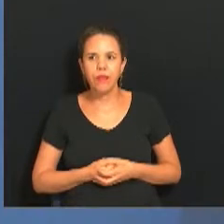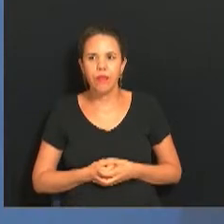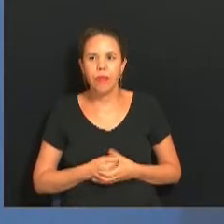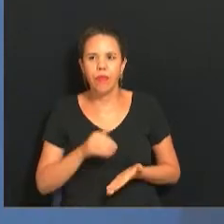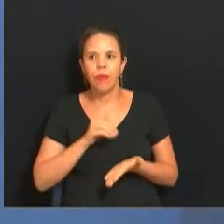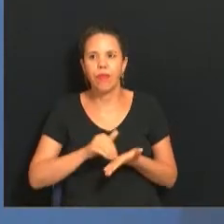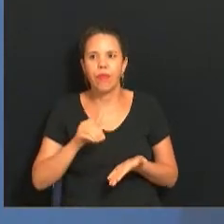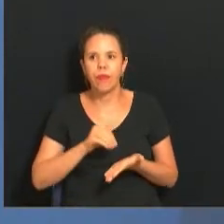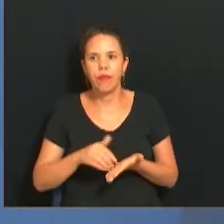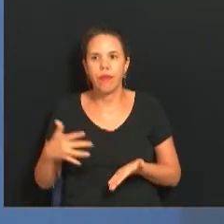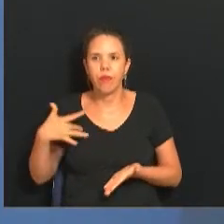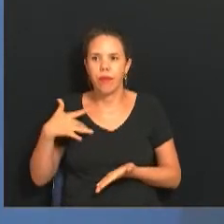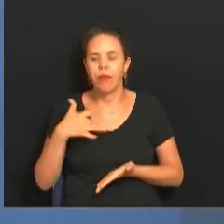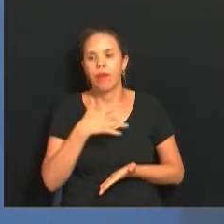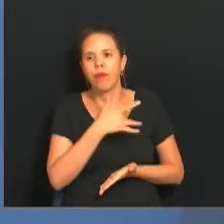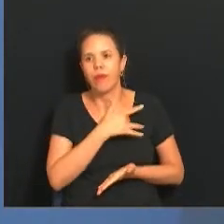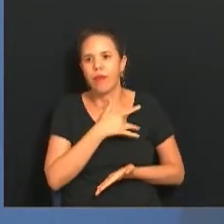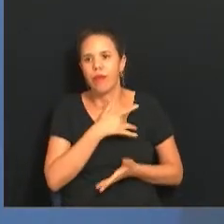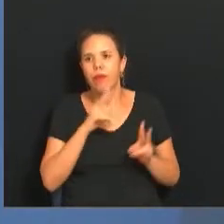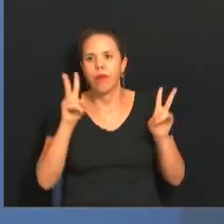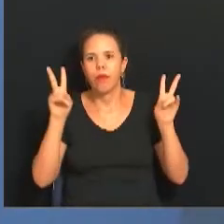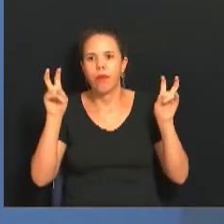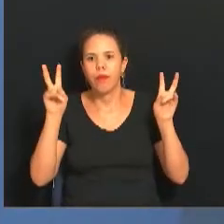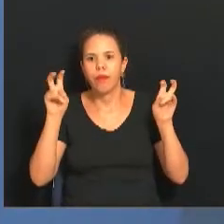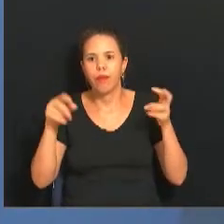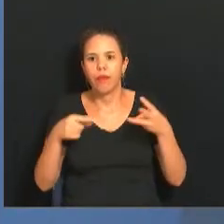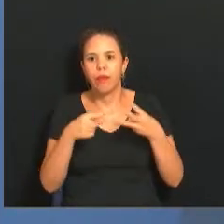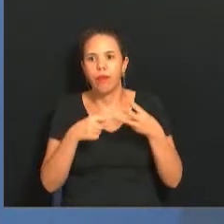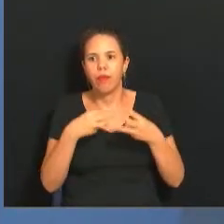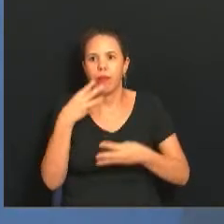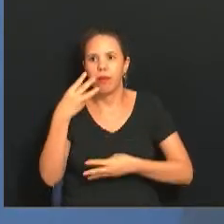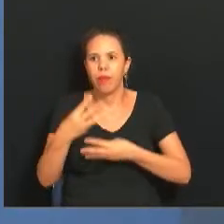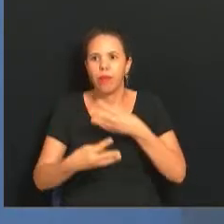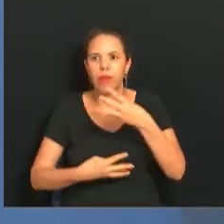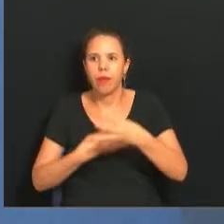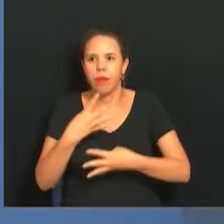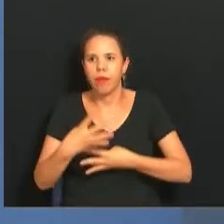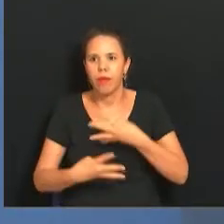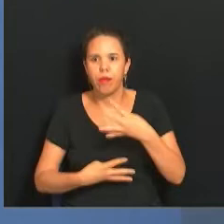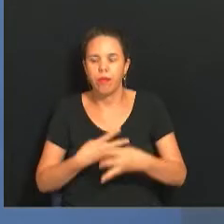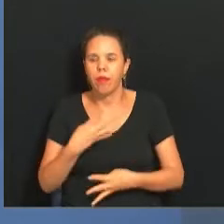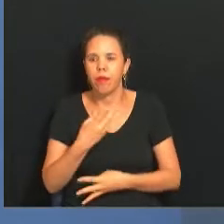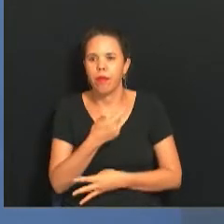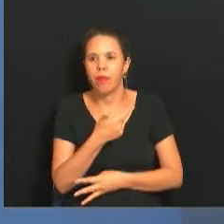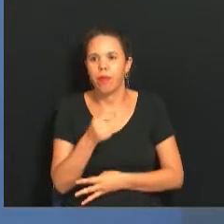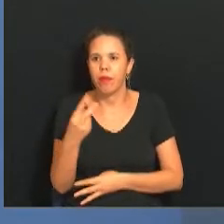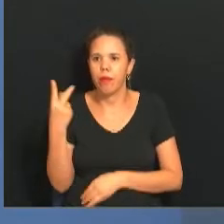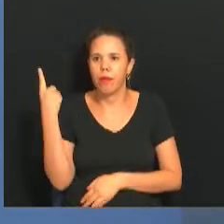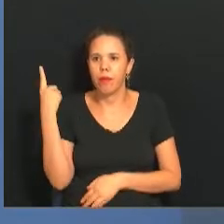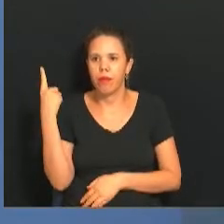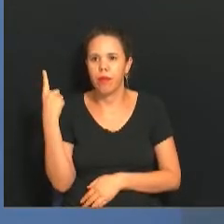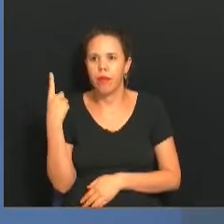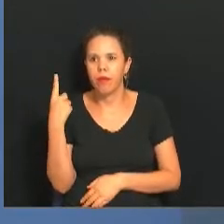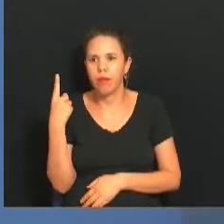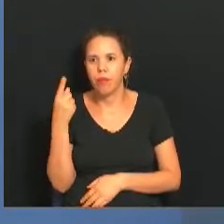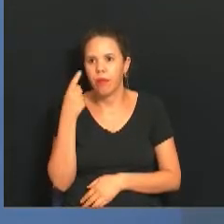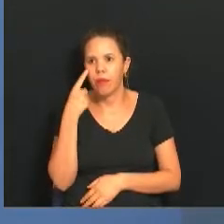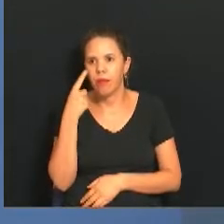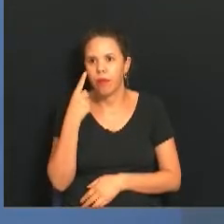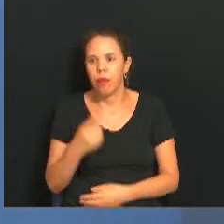Secretaria de Saúde, referente ao 3º quadrimestre de 2021. E veja como